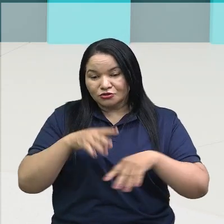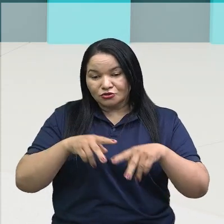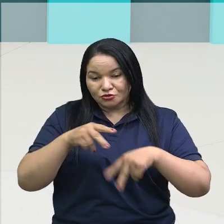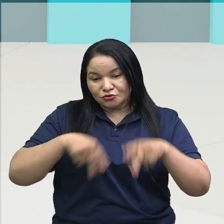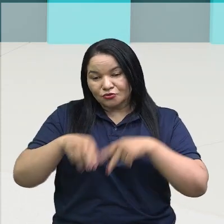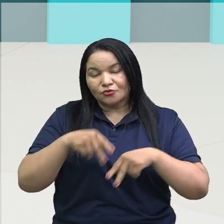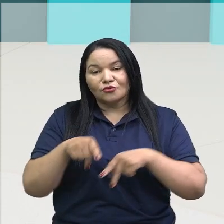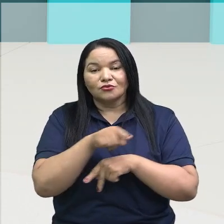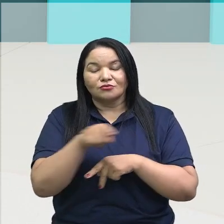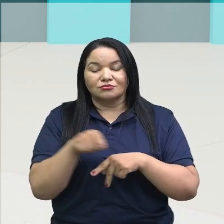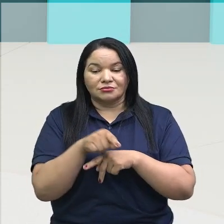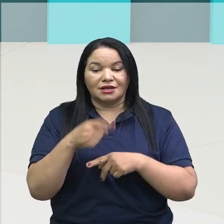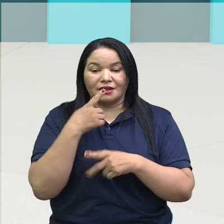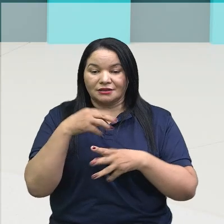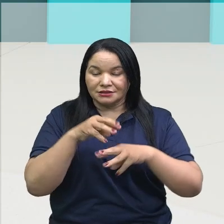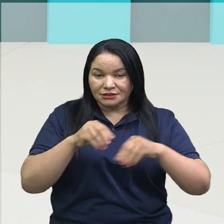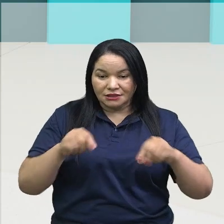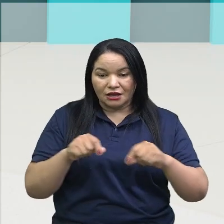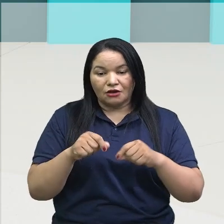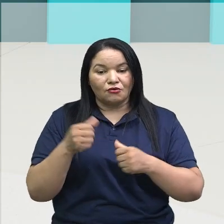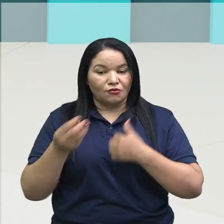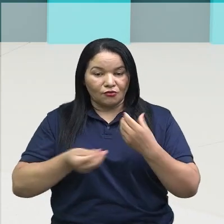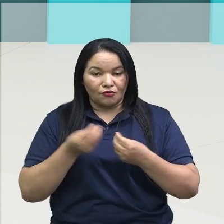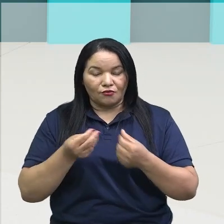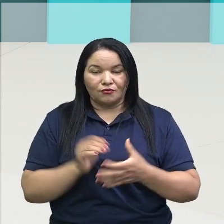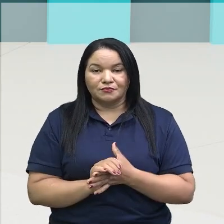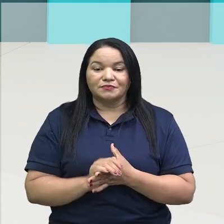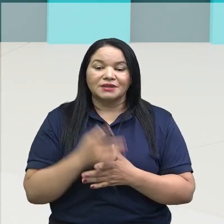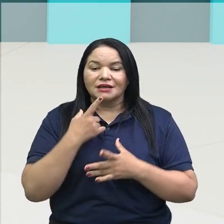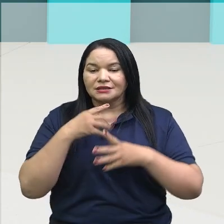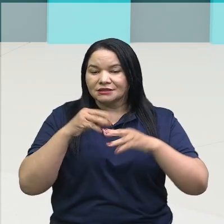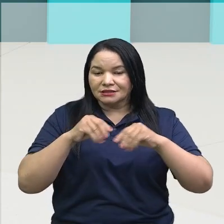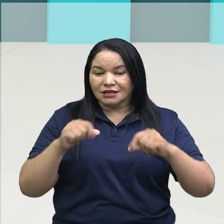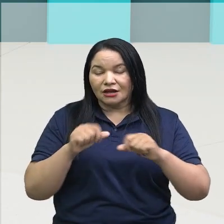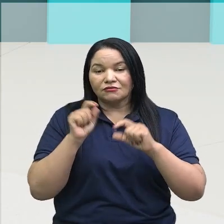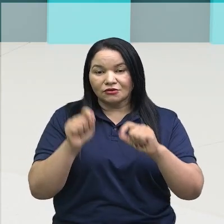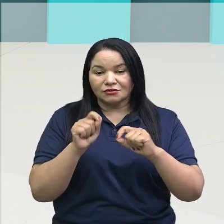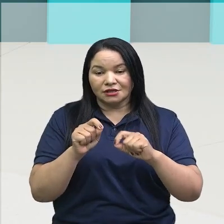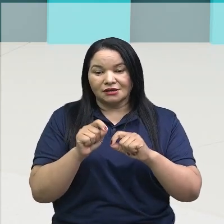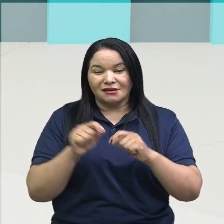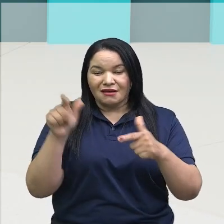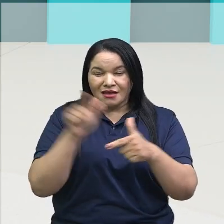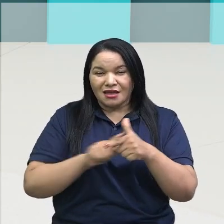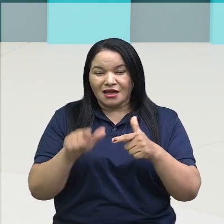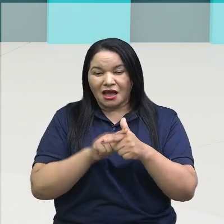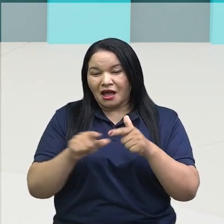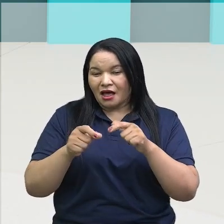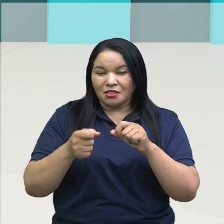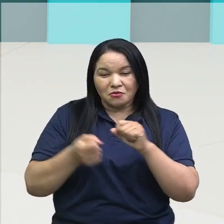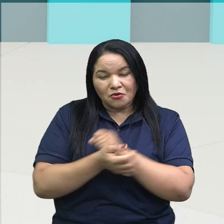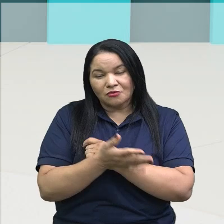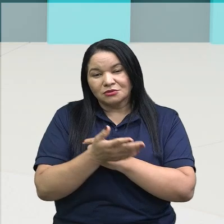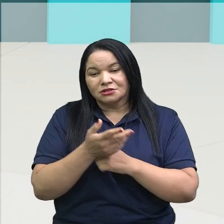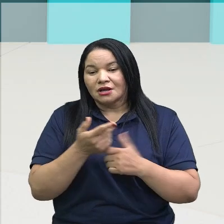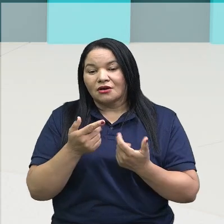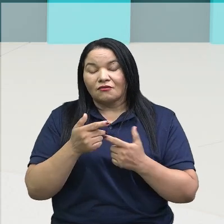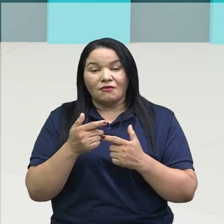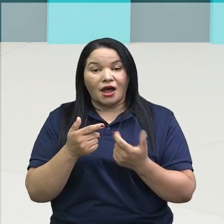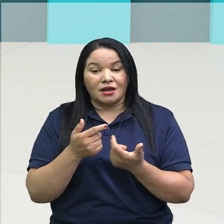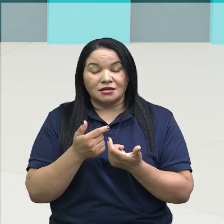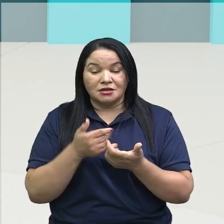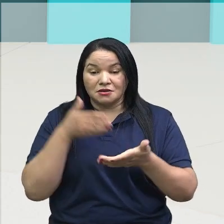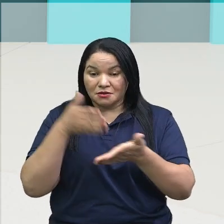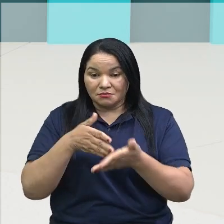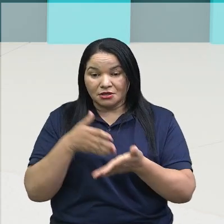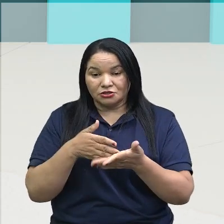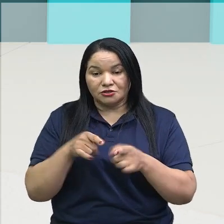o sal. O efeito do sal é impedir a corrupção, mas quando